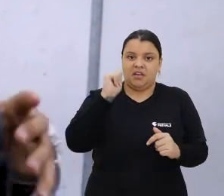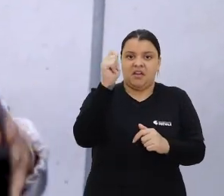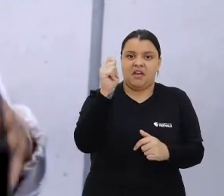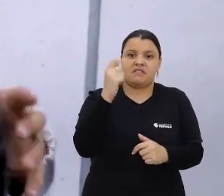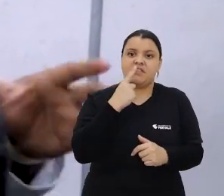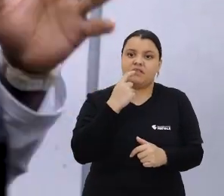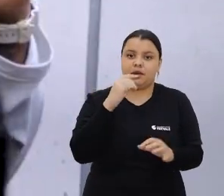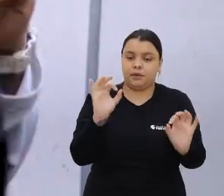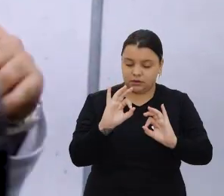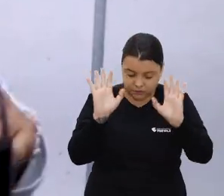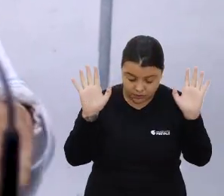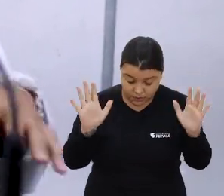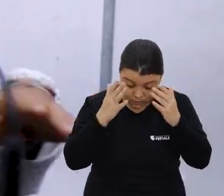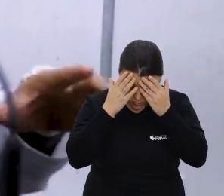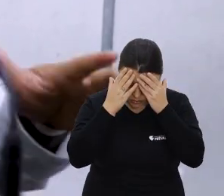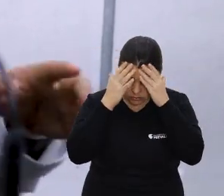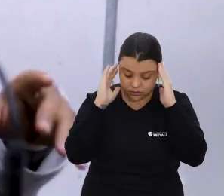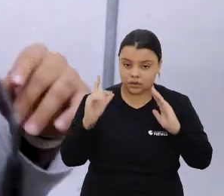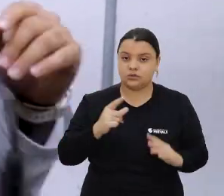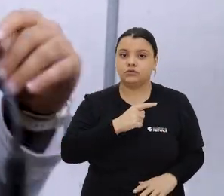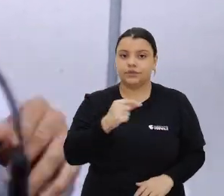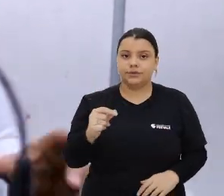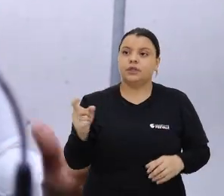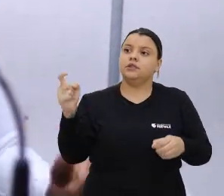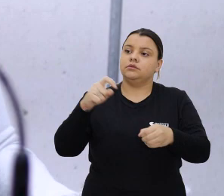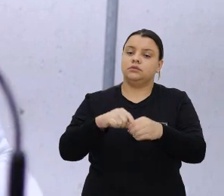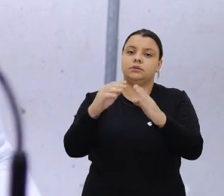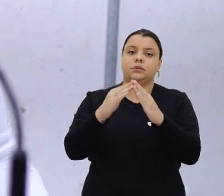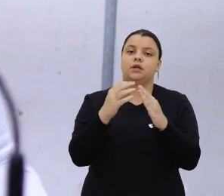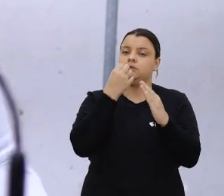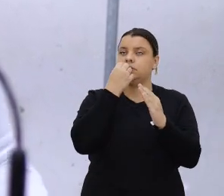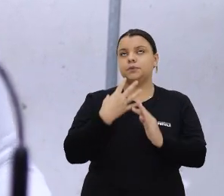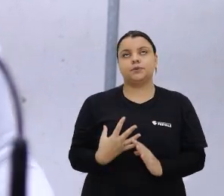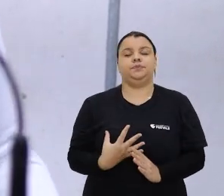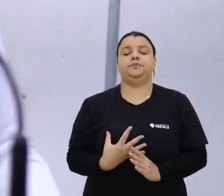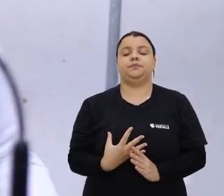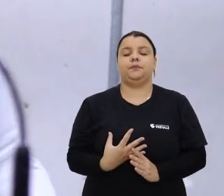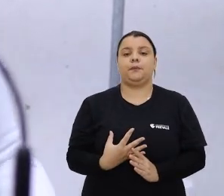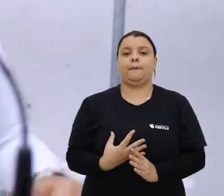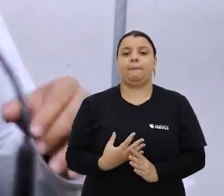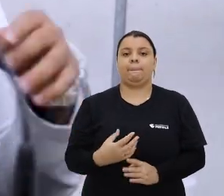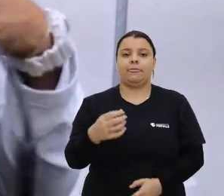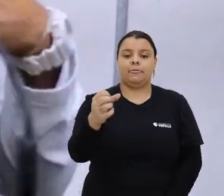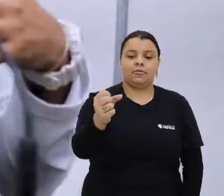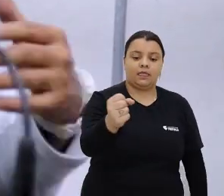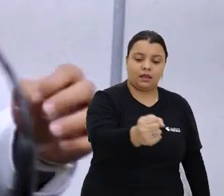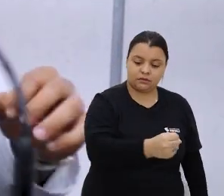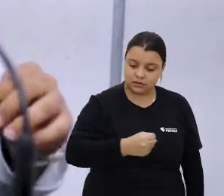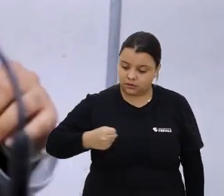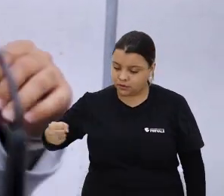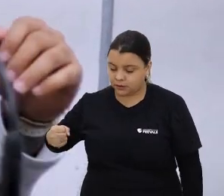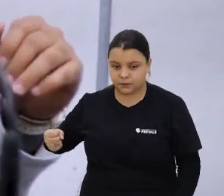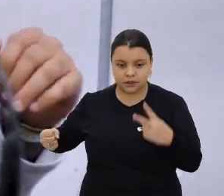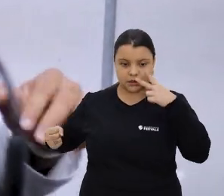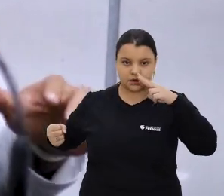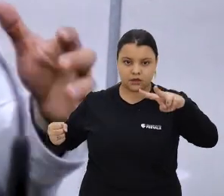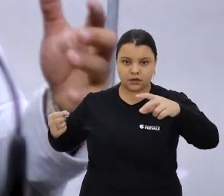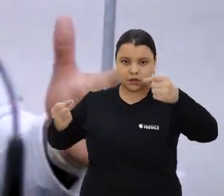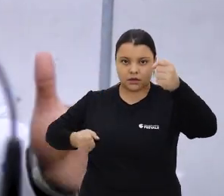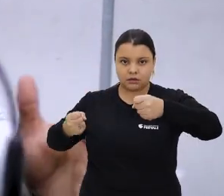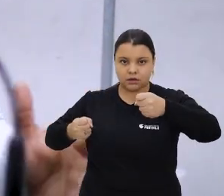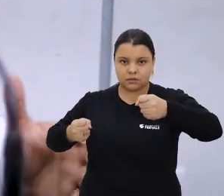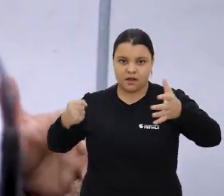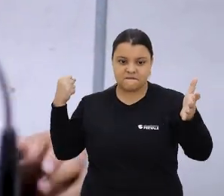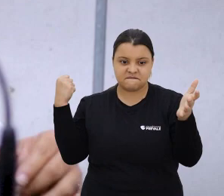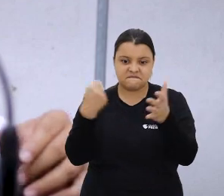nada. Vou sair daqui, vou voltar para casa numa boa. Quando eu abro a porta do vestiário, eu me deparo com o meu carro com as portas amassadas